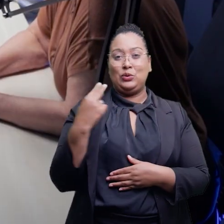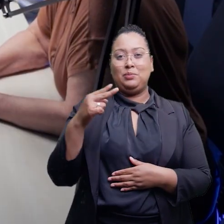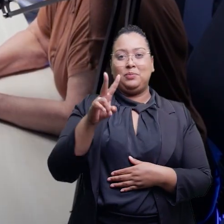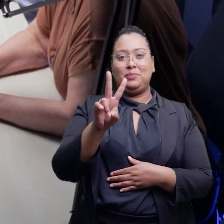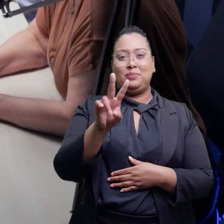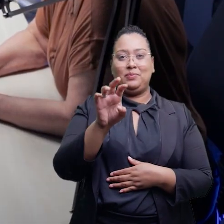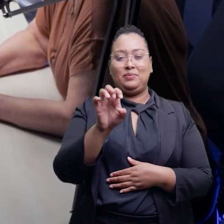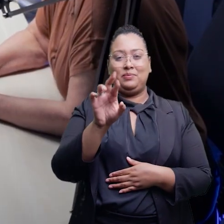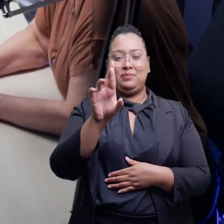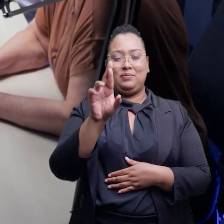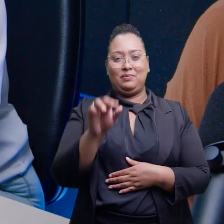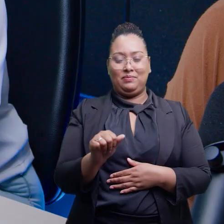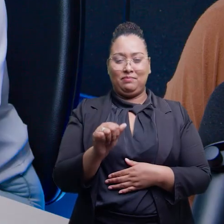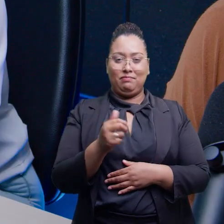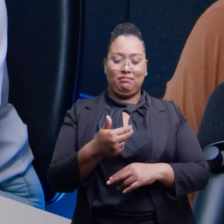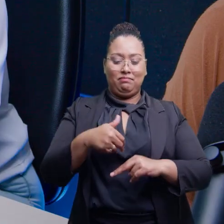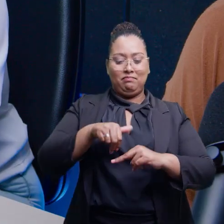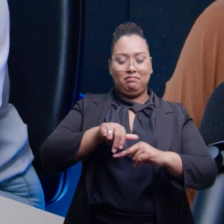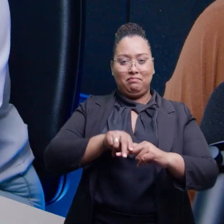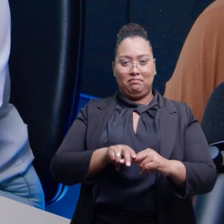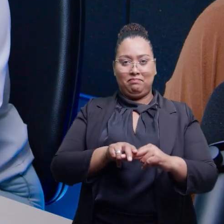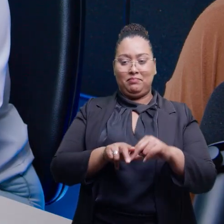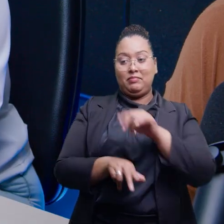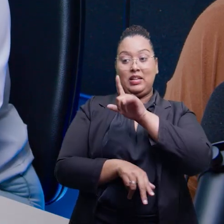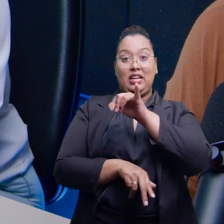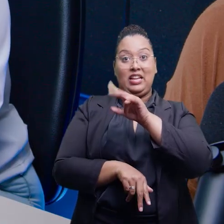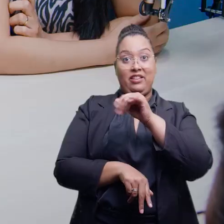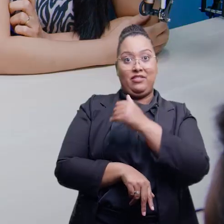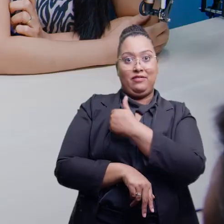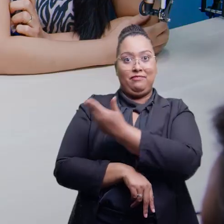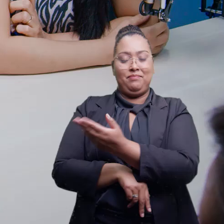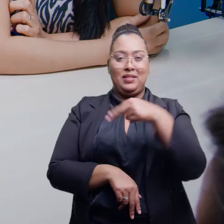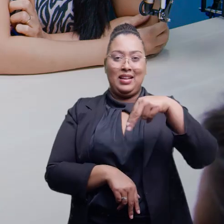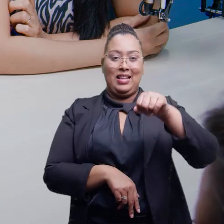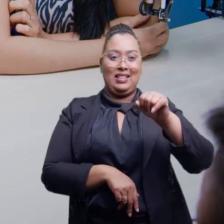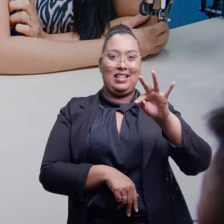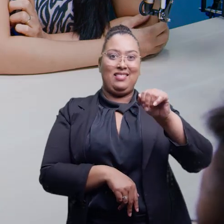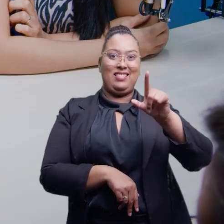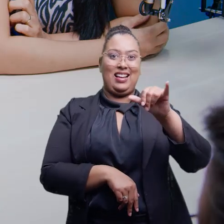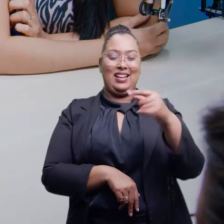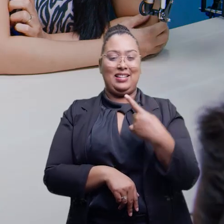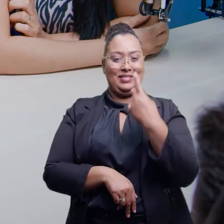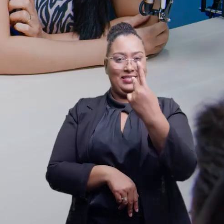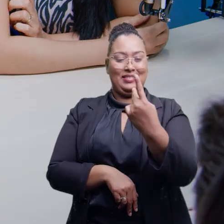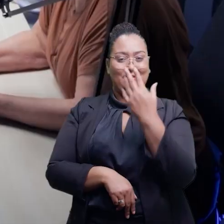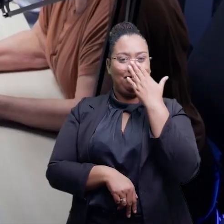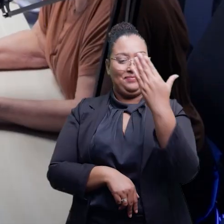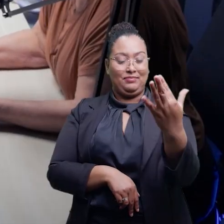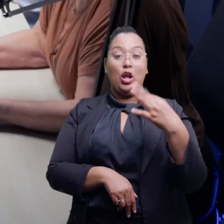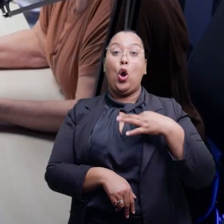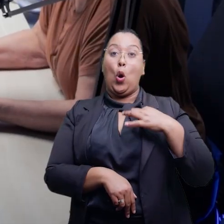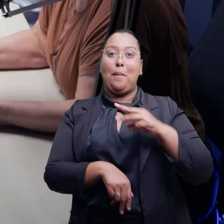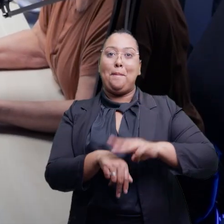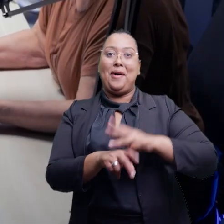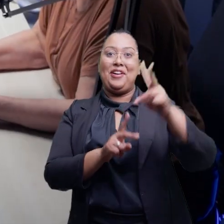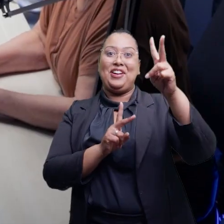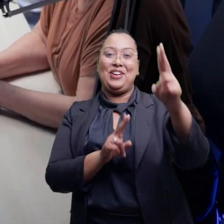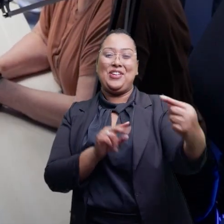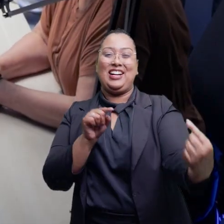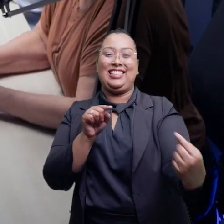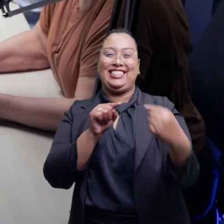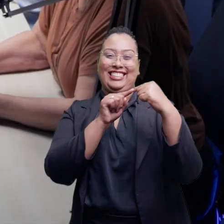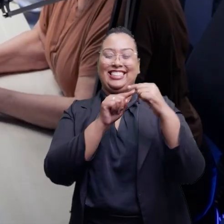meu nome é Vera, eu estou sentada ao lado da Lívia, de frente para a Natália. Nós duas estamos de roupa